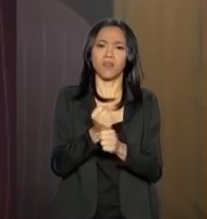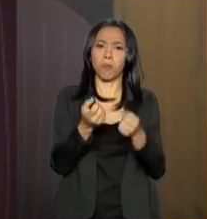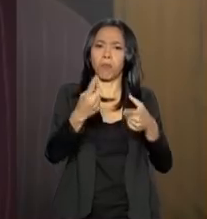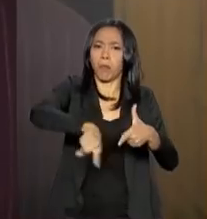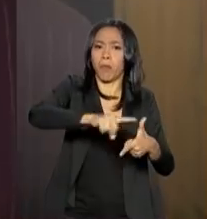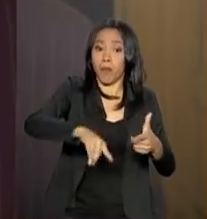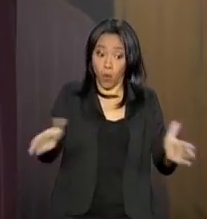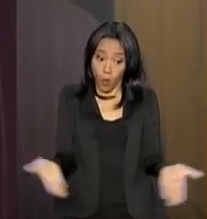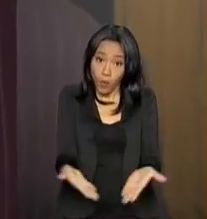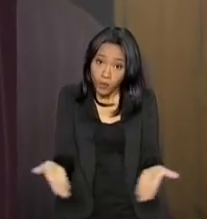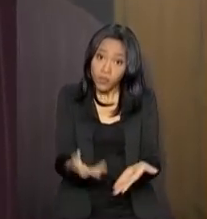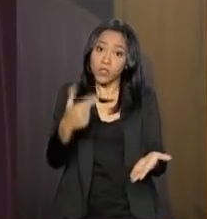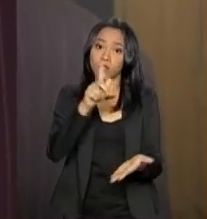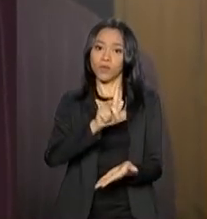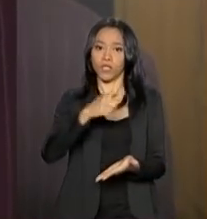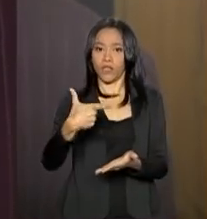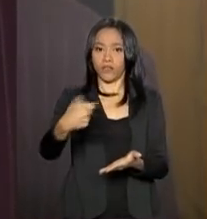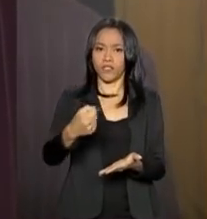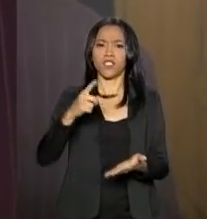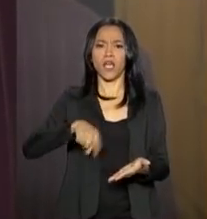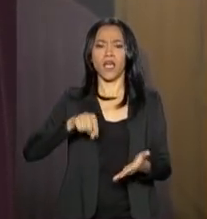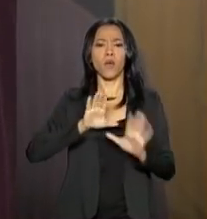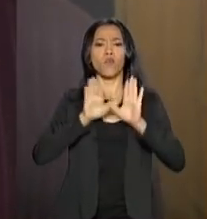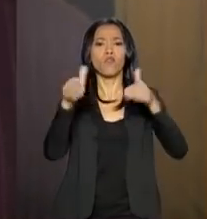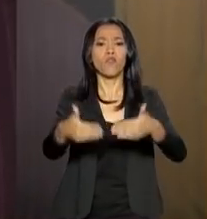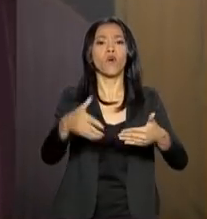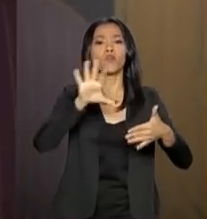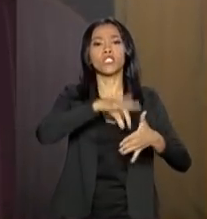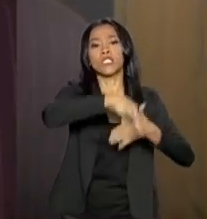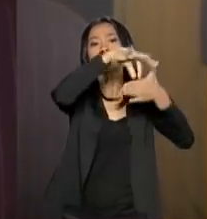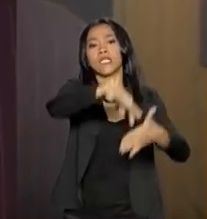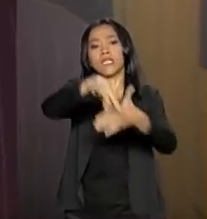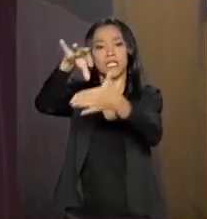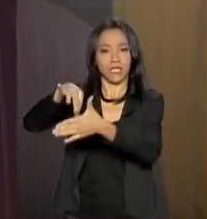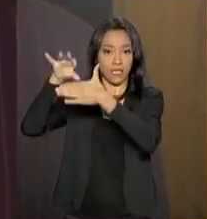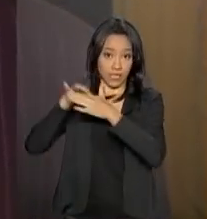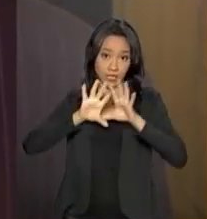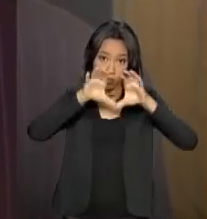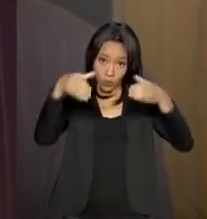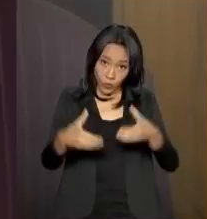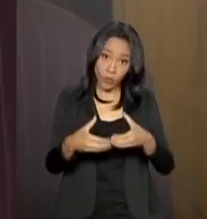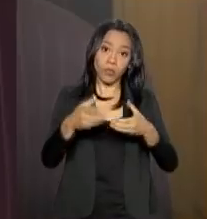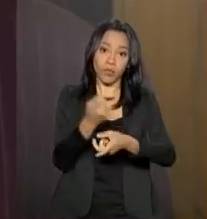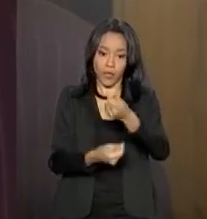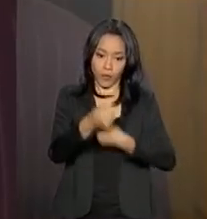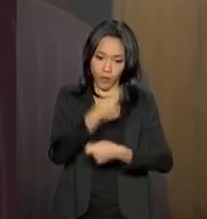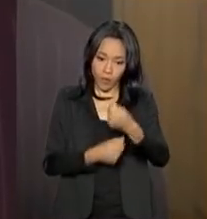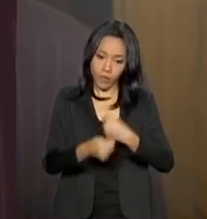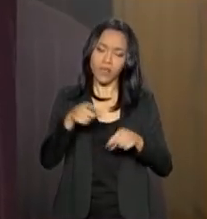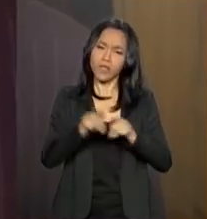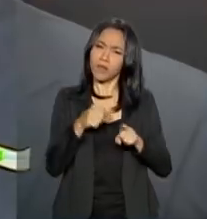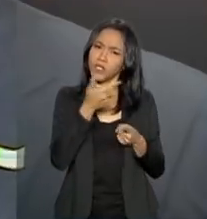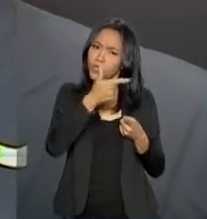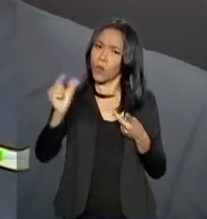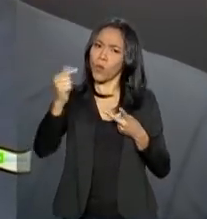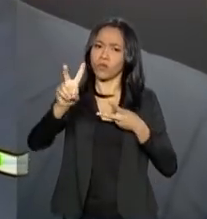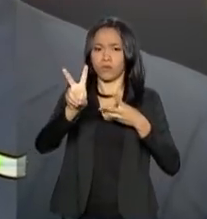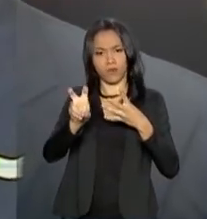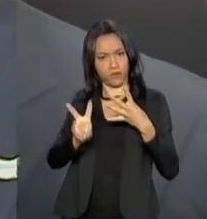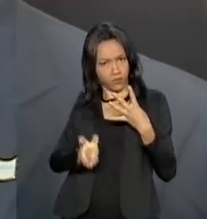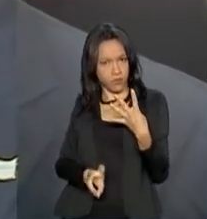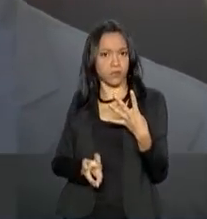se tornou O que é hoje um foro de líderes e o principal foro de governança da economia mundial e de outros temas também o